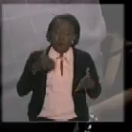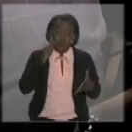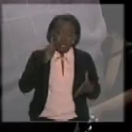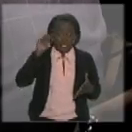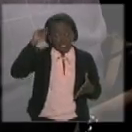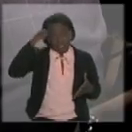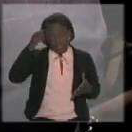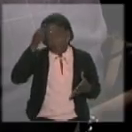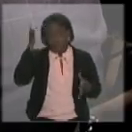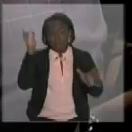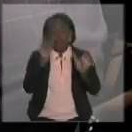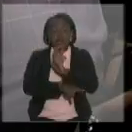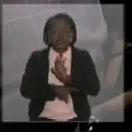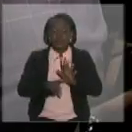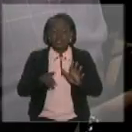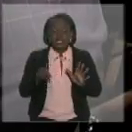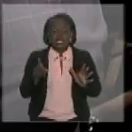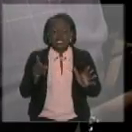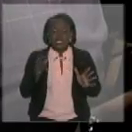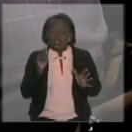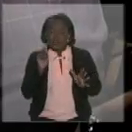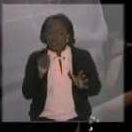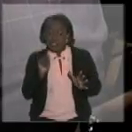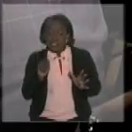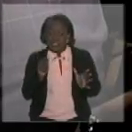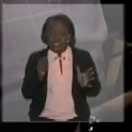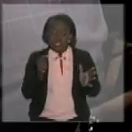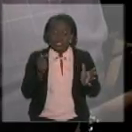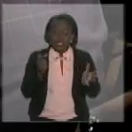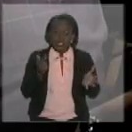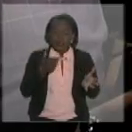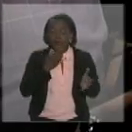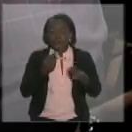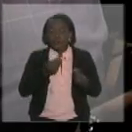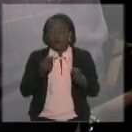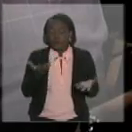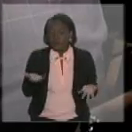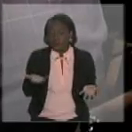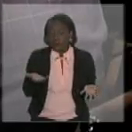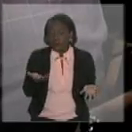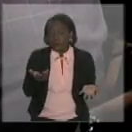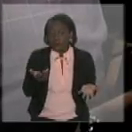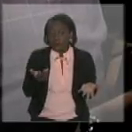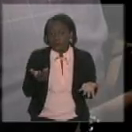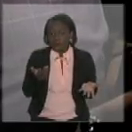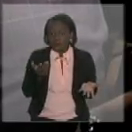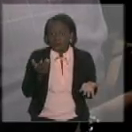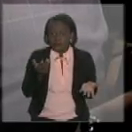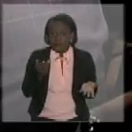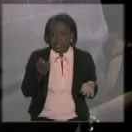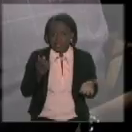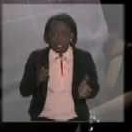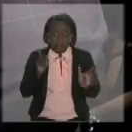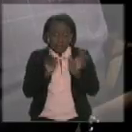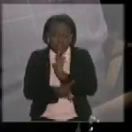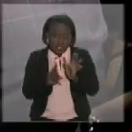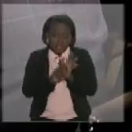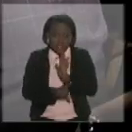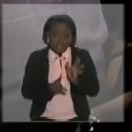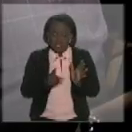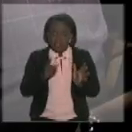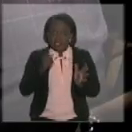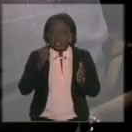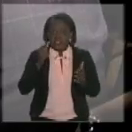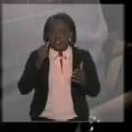ou eu sou mulher negra, as pessoas não perguntam, mas você é homem como, sabe? Mas tem sempre esse